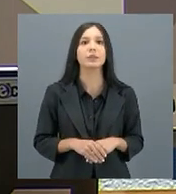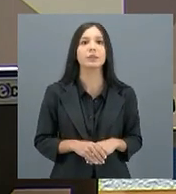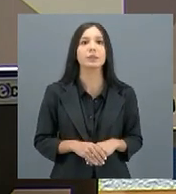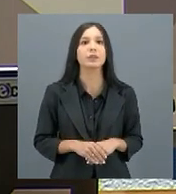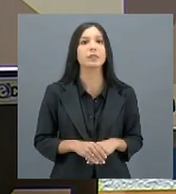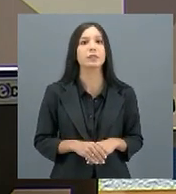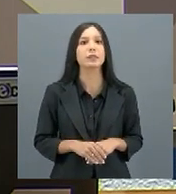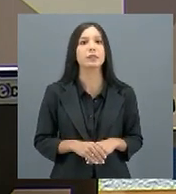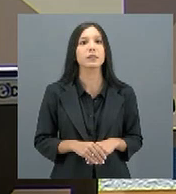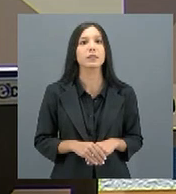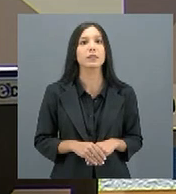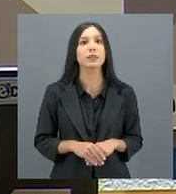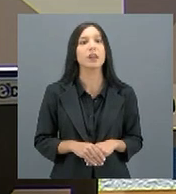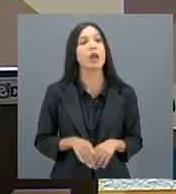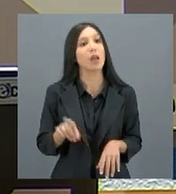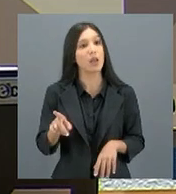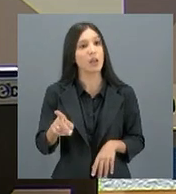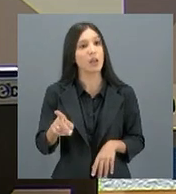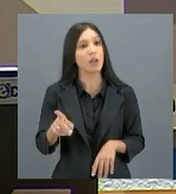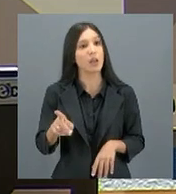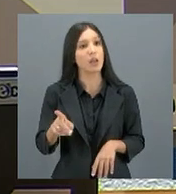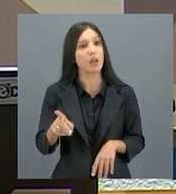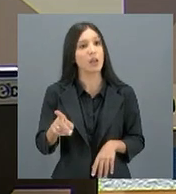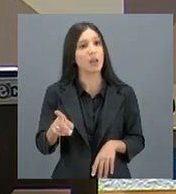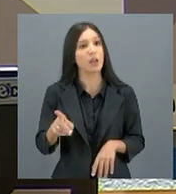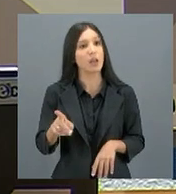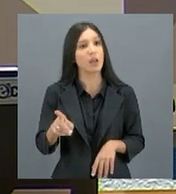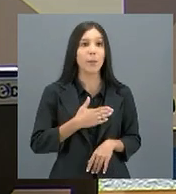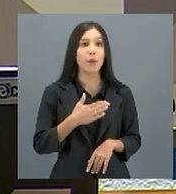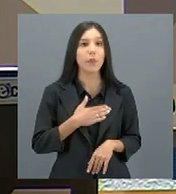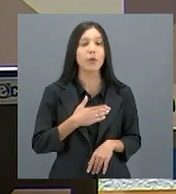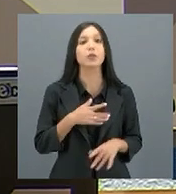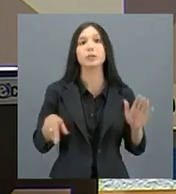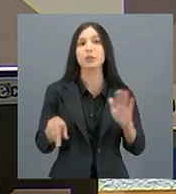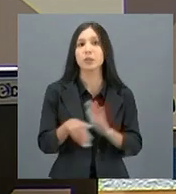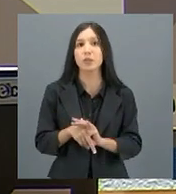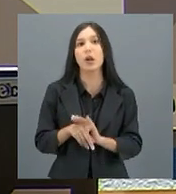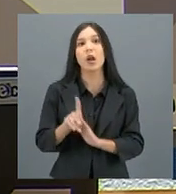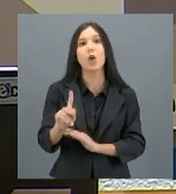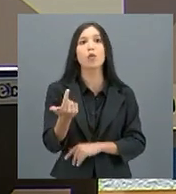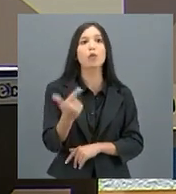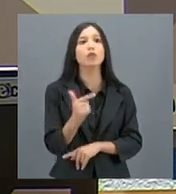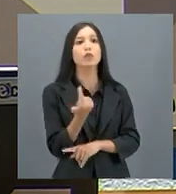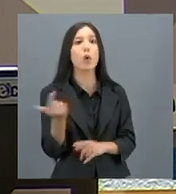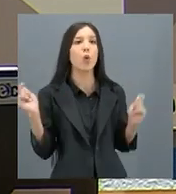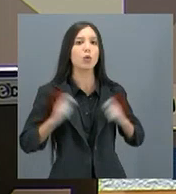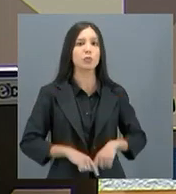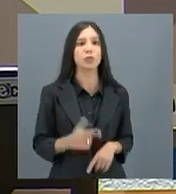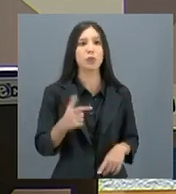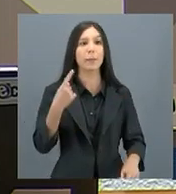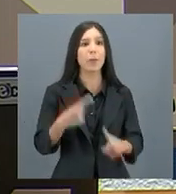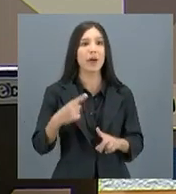forma assertiva. E ele falou, então, para mim, eu estou com respaldo para não pagar. Não haveria outra possibilidade.